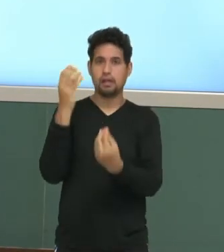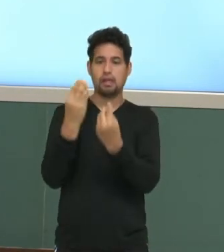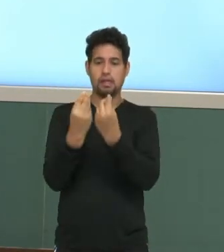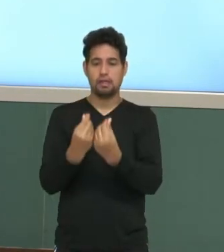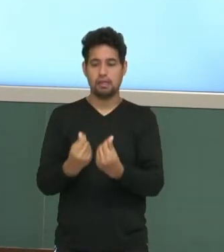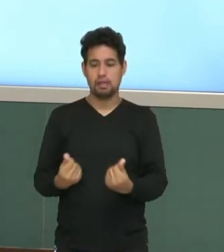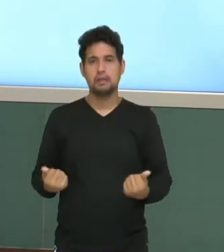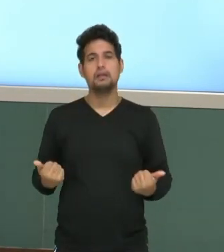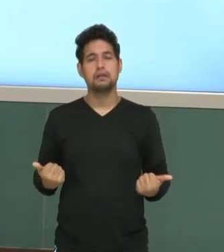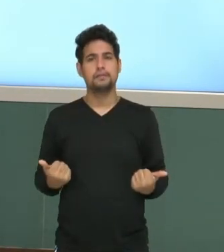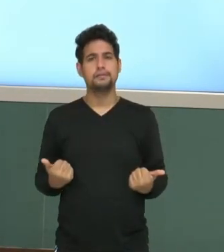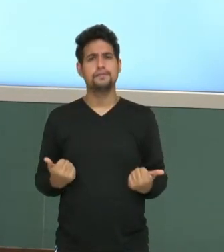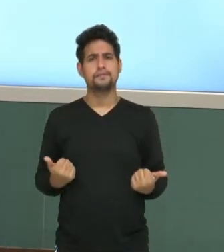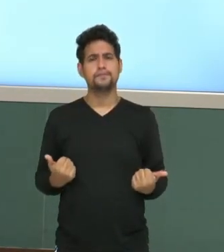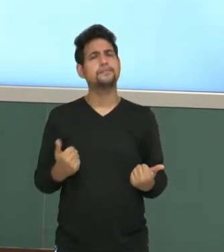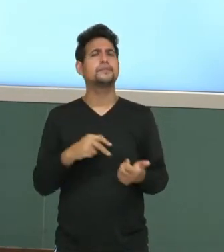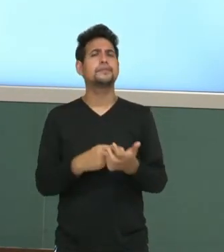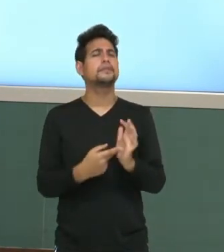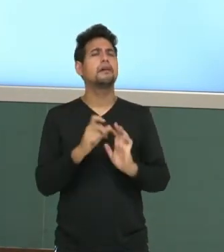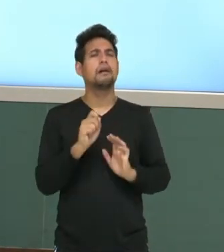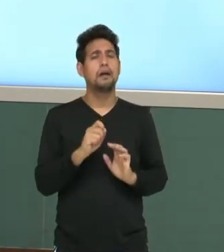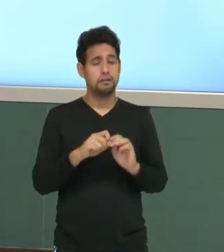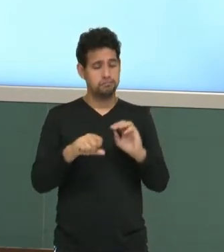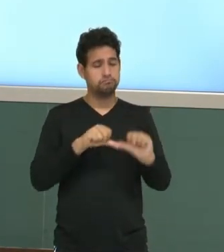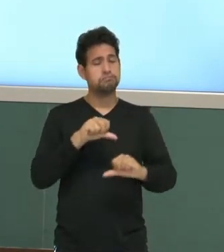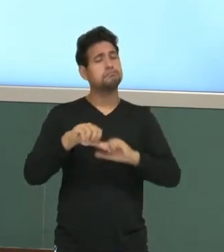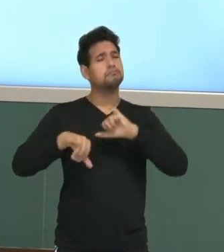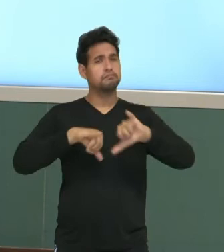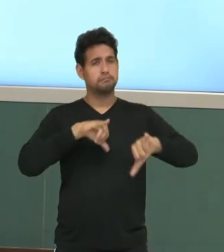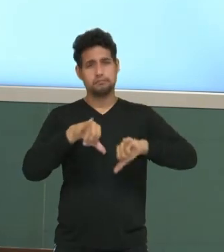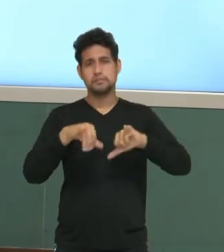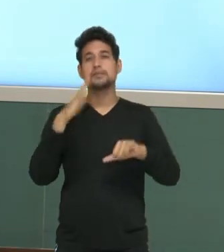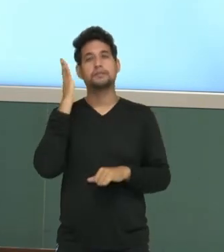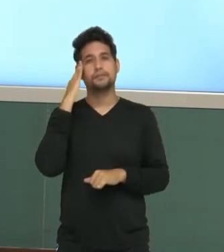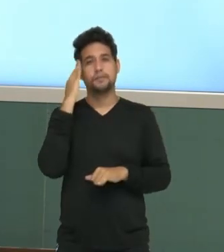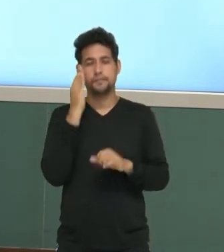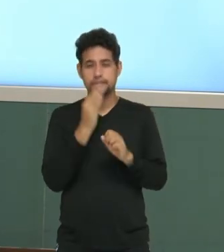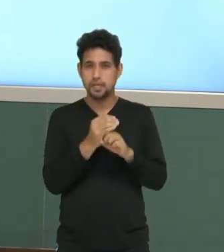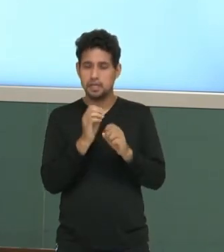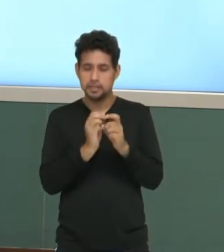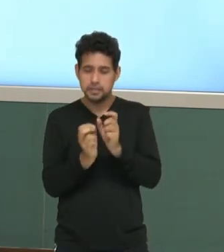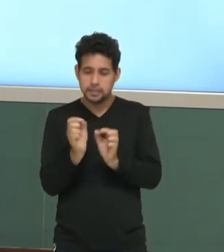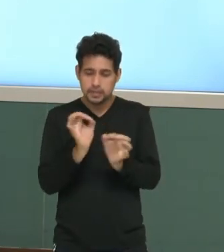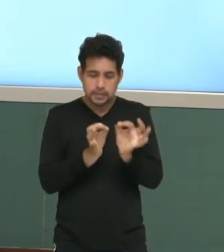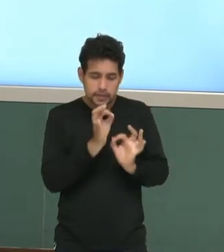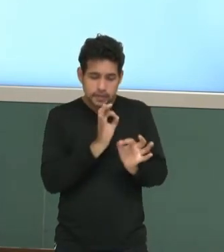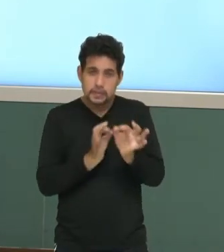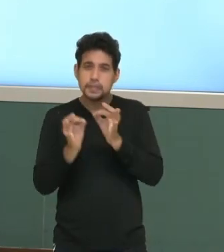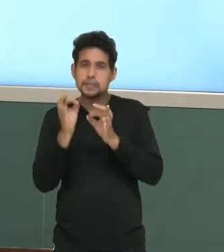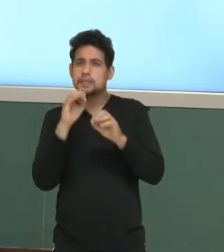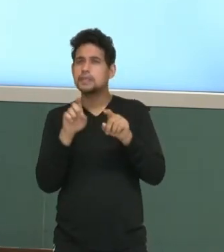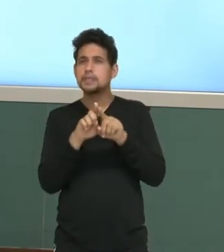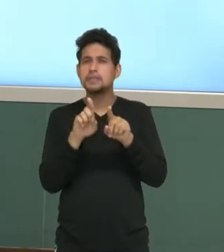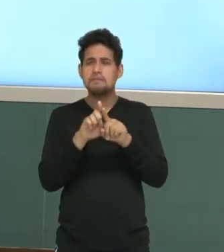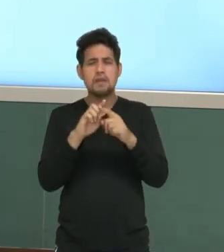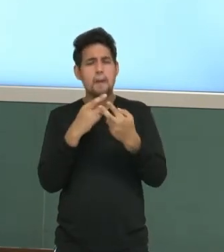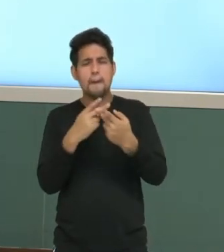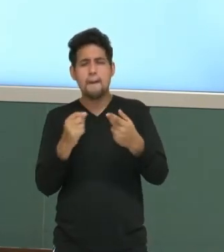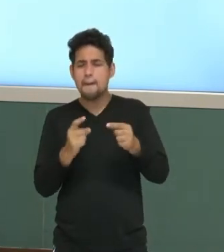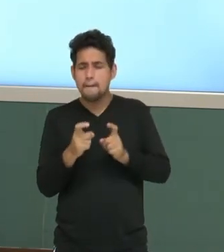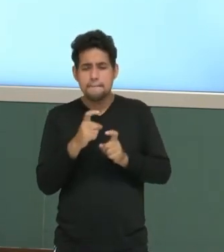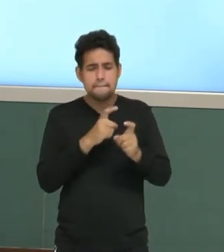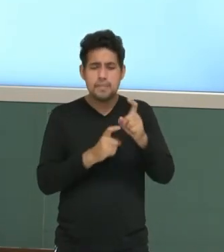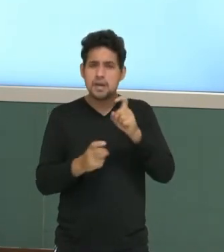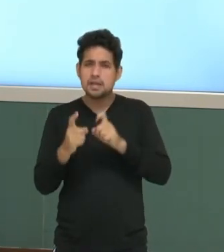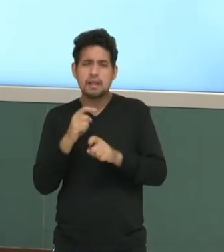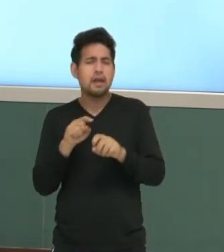em decomposição. É uma transformação química, nós sabemos dos micro-organismos, dos fungos, das